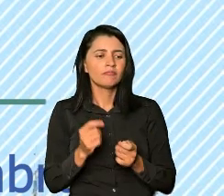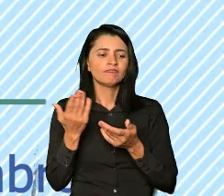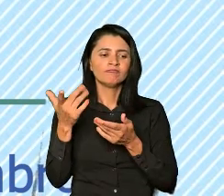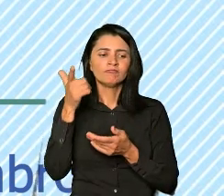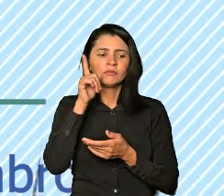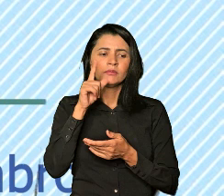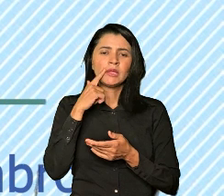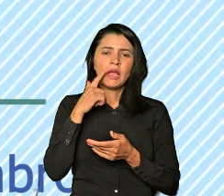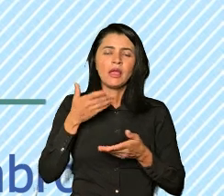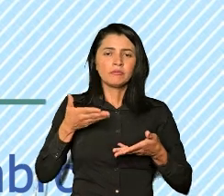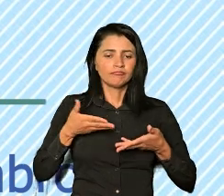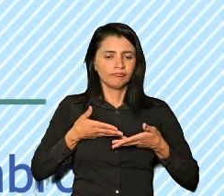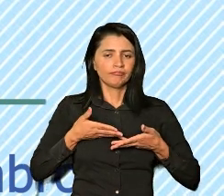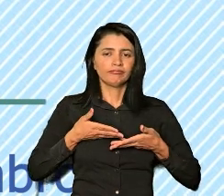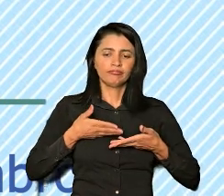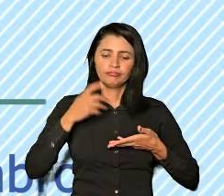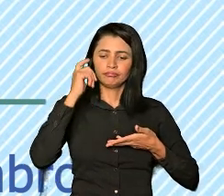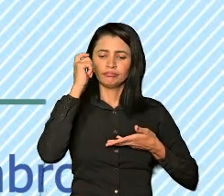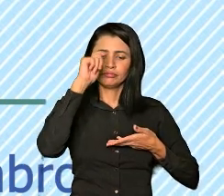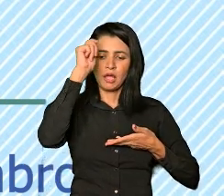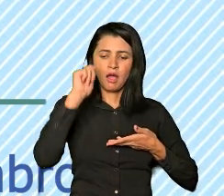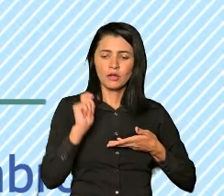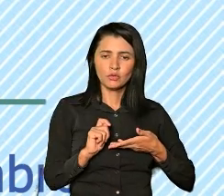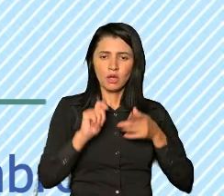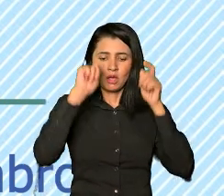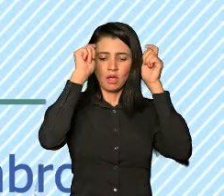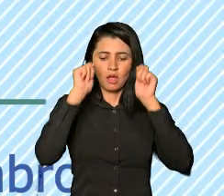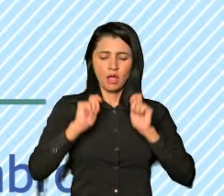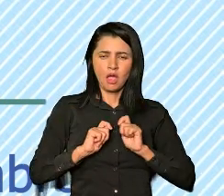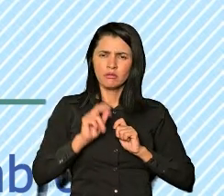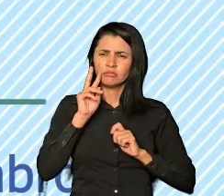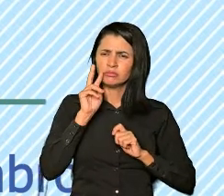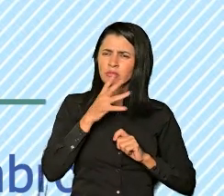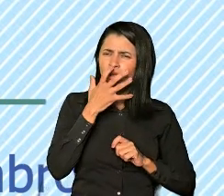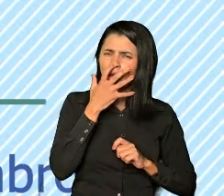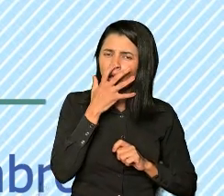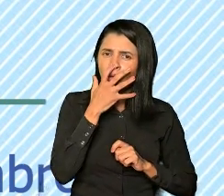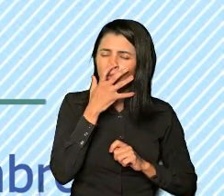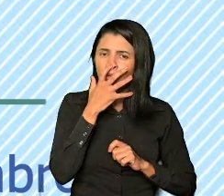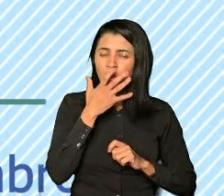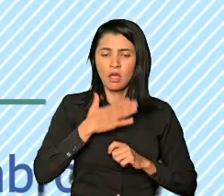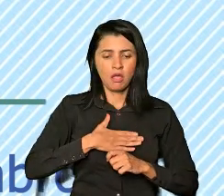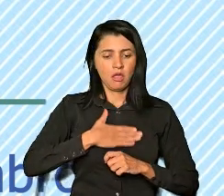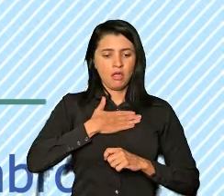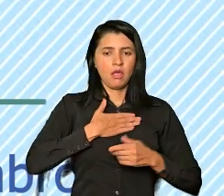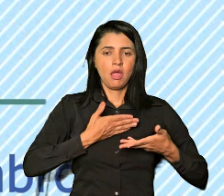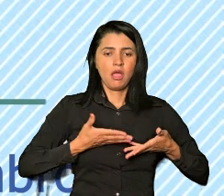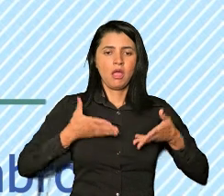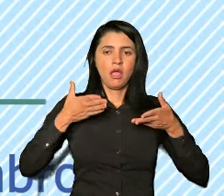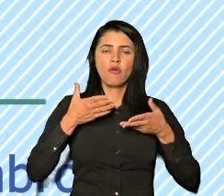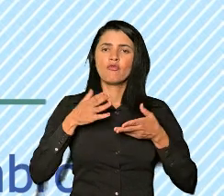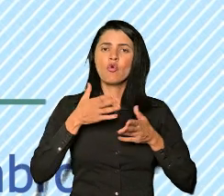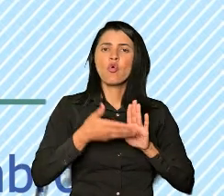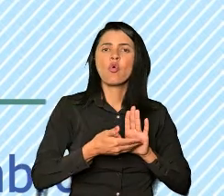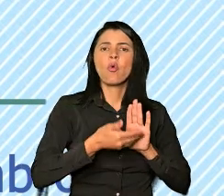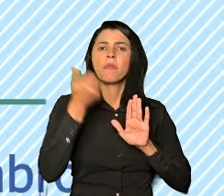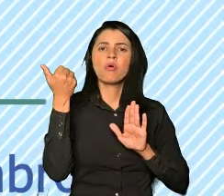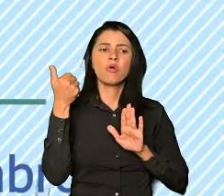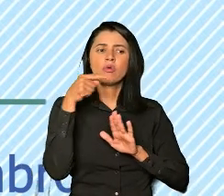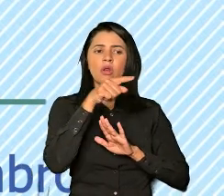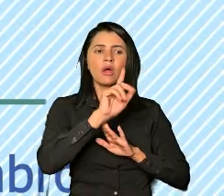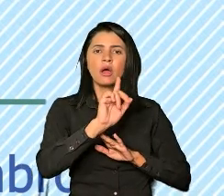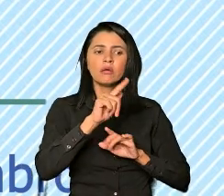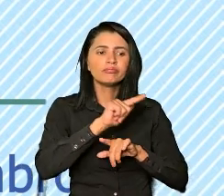muito constrangido ao ler outro dia que o busto dela foi roubado. Não está mais no passeio